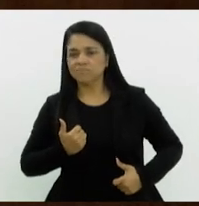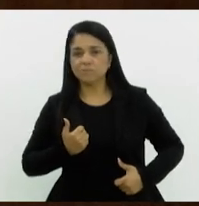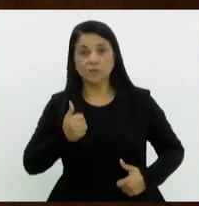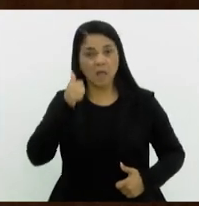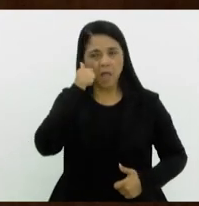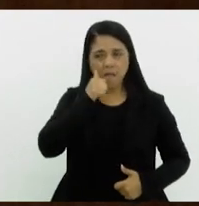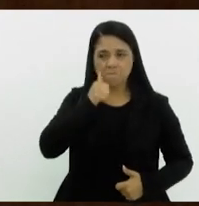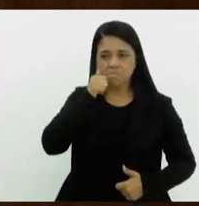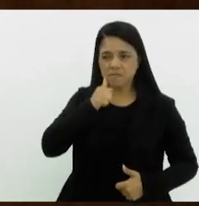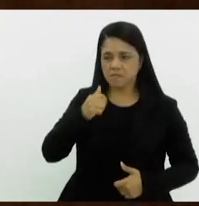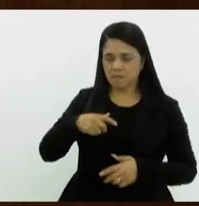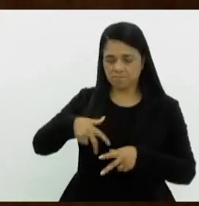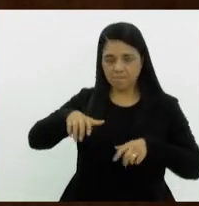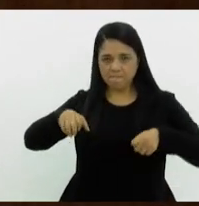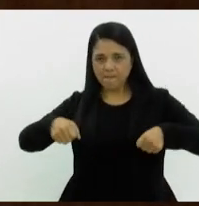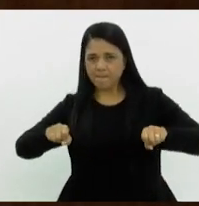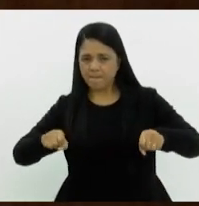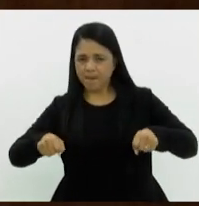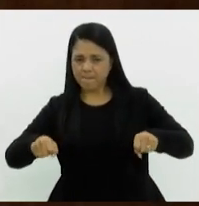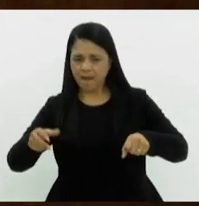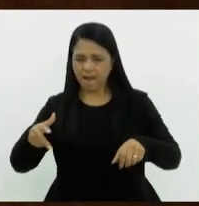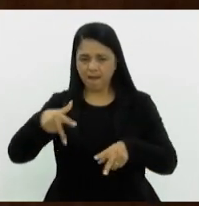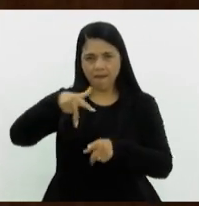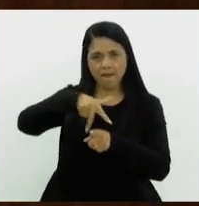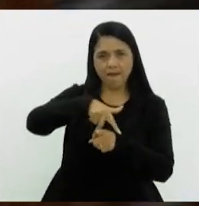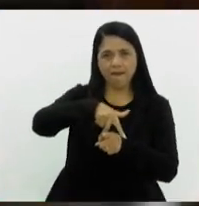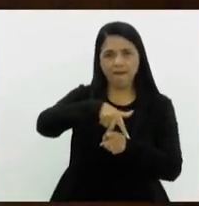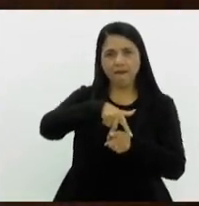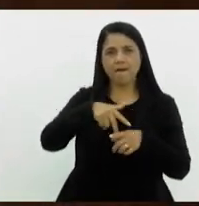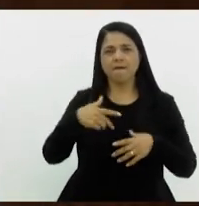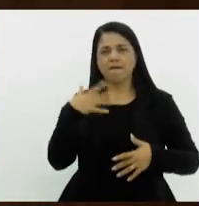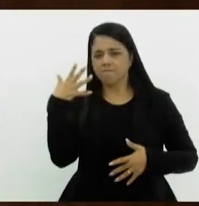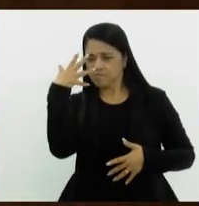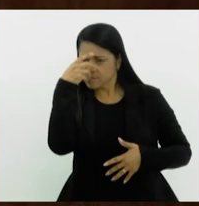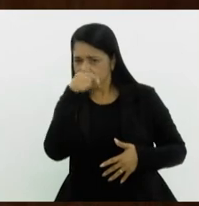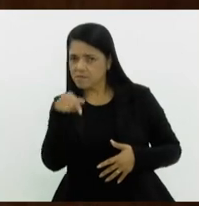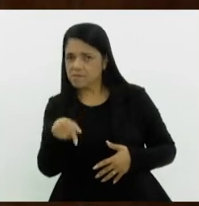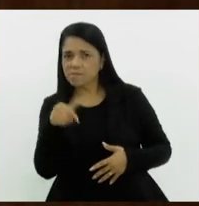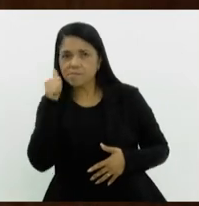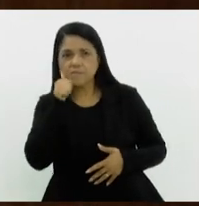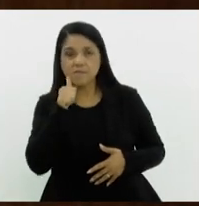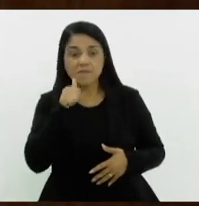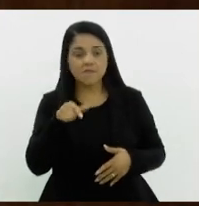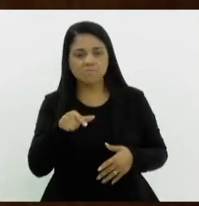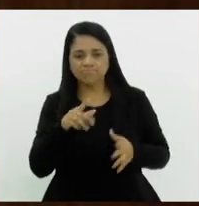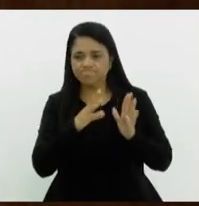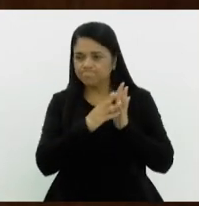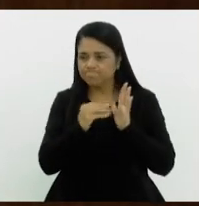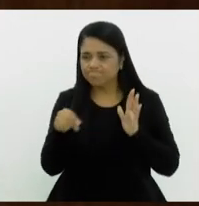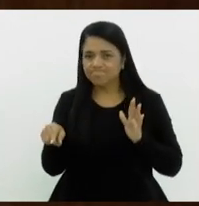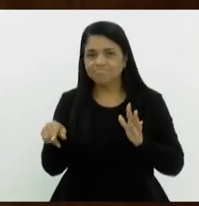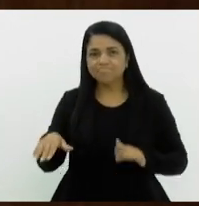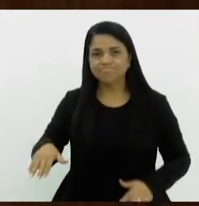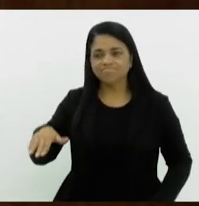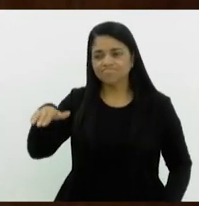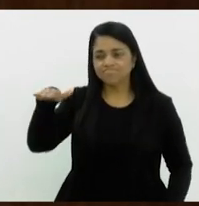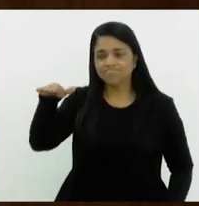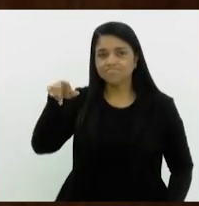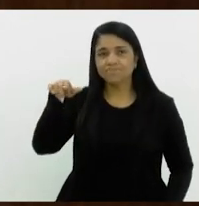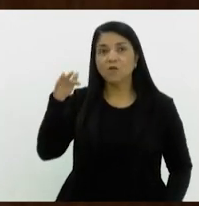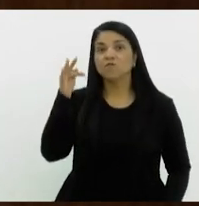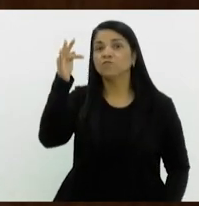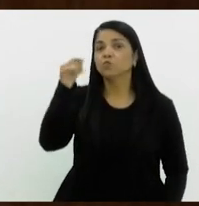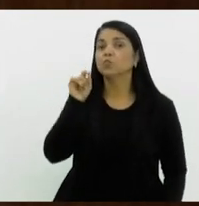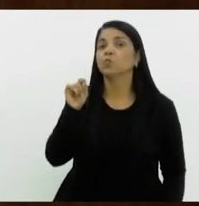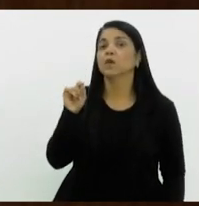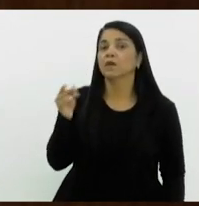nova, bonita, na garupa, e a criança vai crescendo e se espelhando naquilo que ela vai se virar amanhã depois, se tornar.